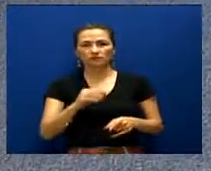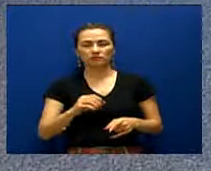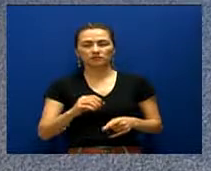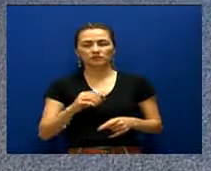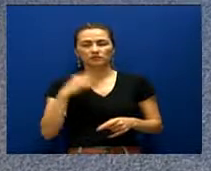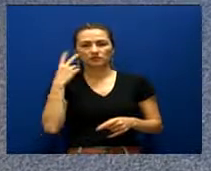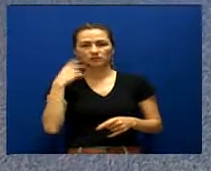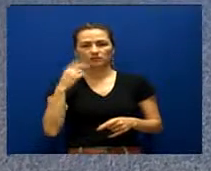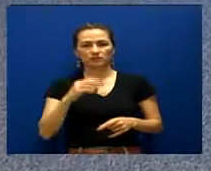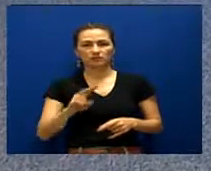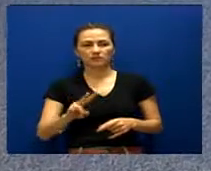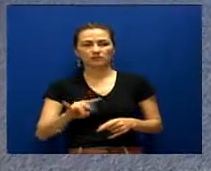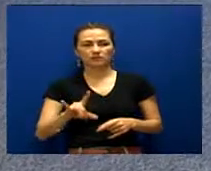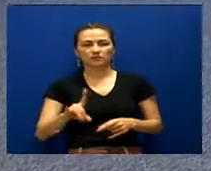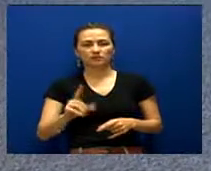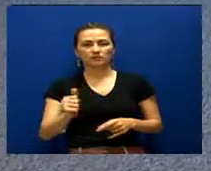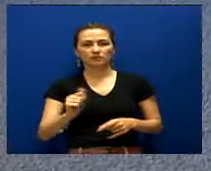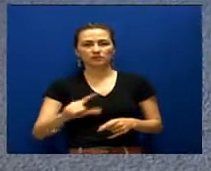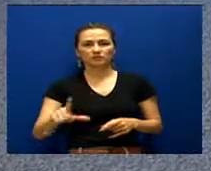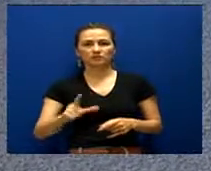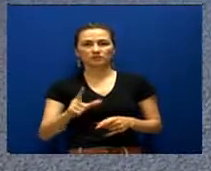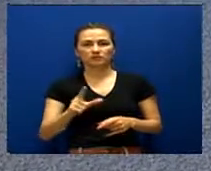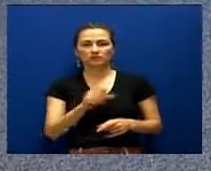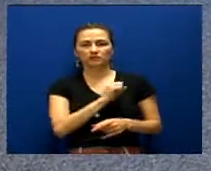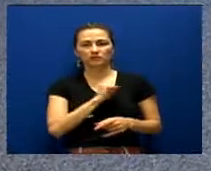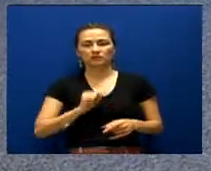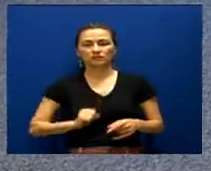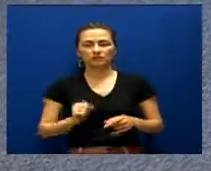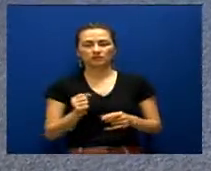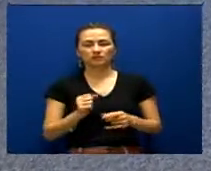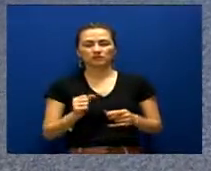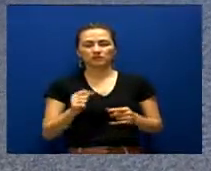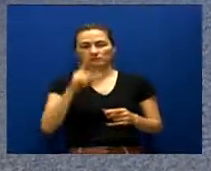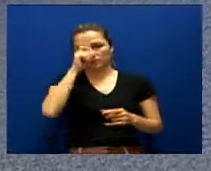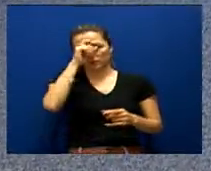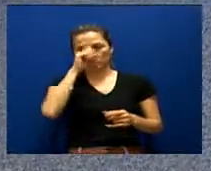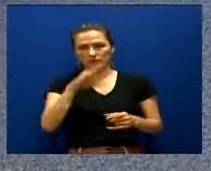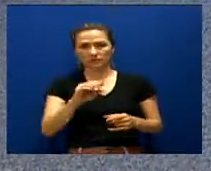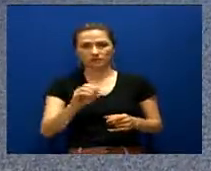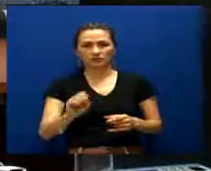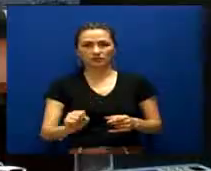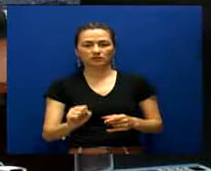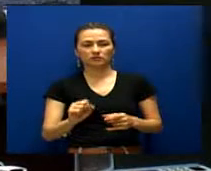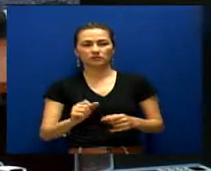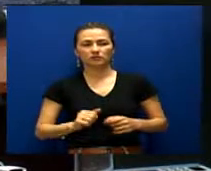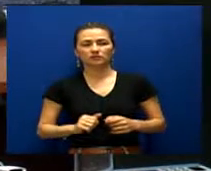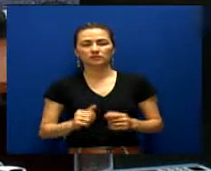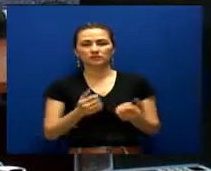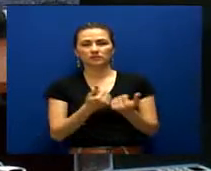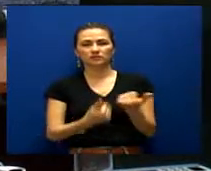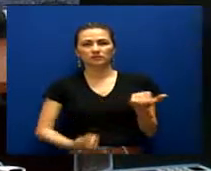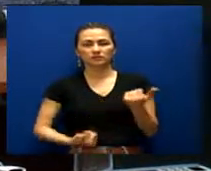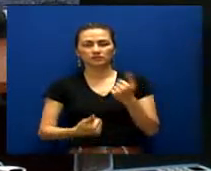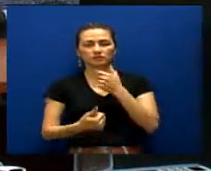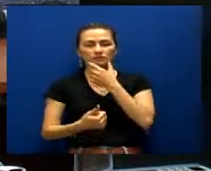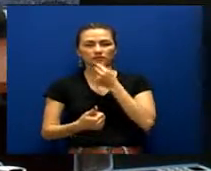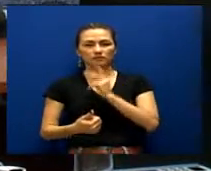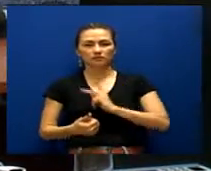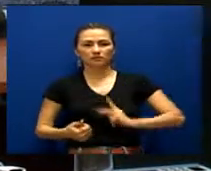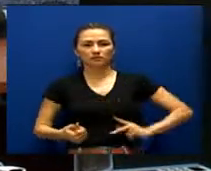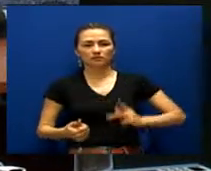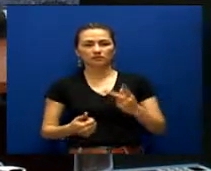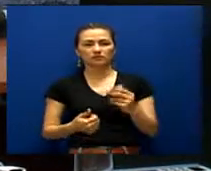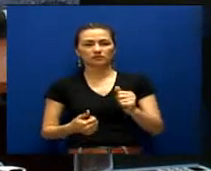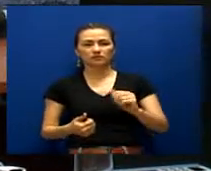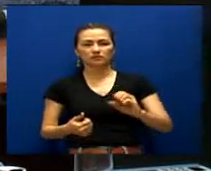de Souza, superintendente do Banco de Óleos de Sorocaba, o BOS, representando o presidente, senhor Pascoal Munhoz. Enquanto